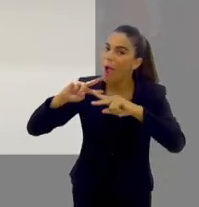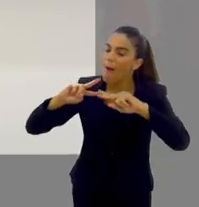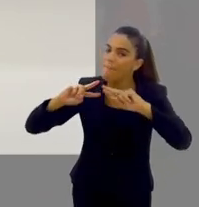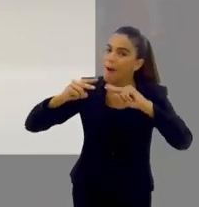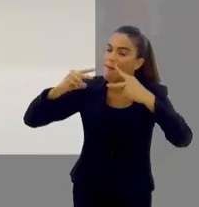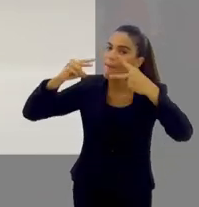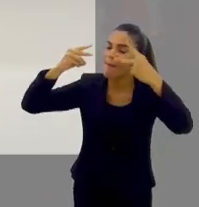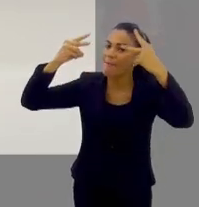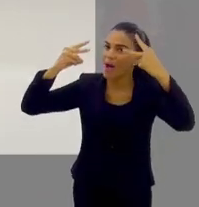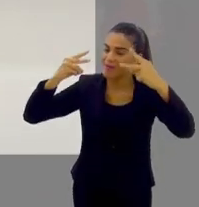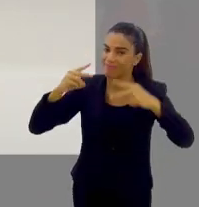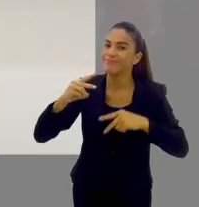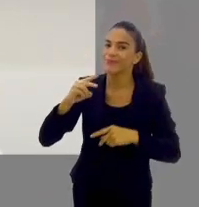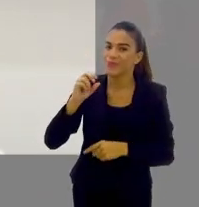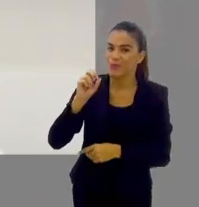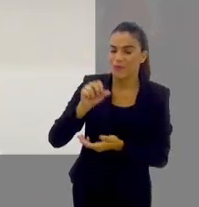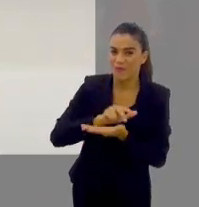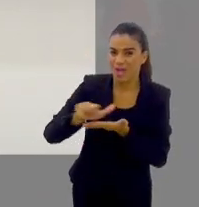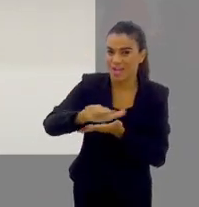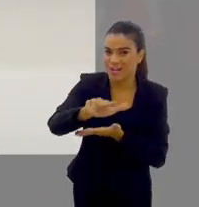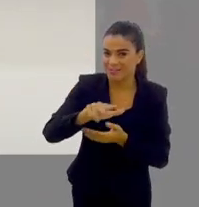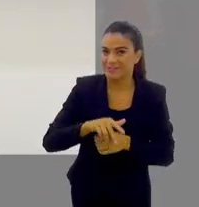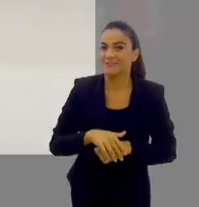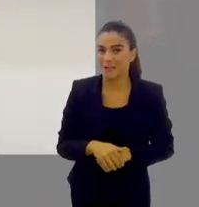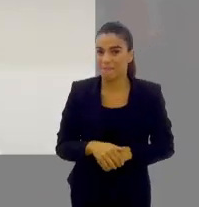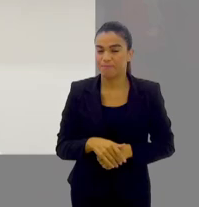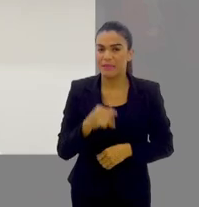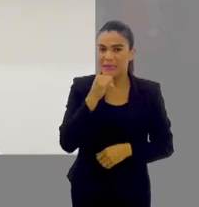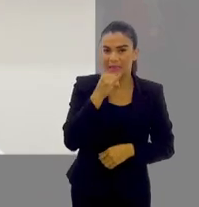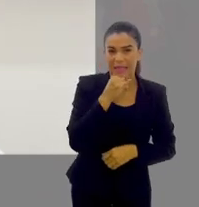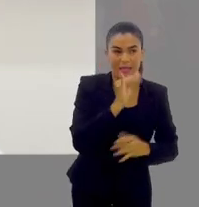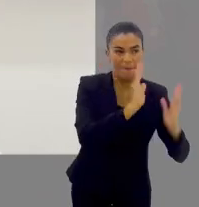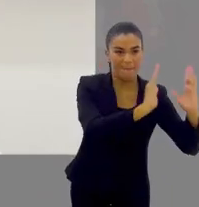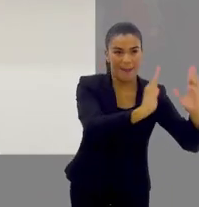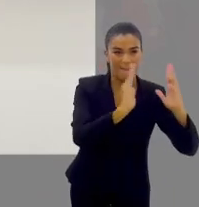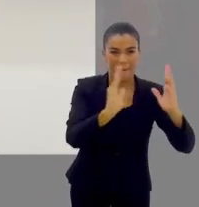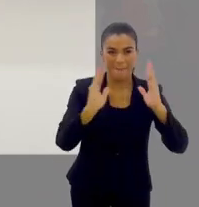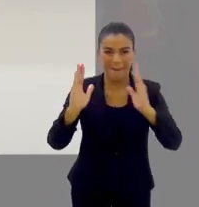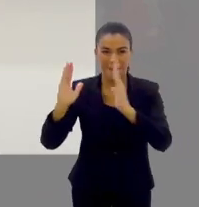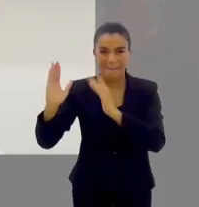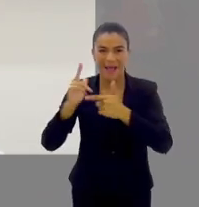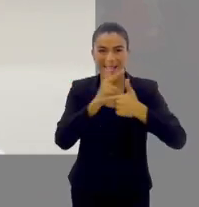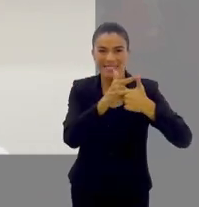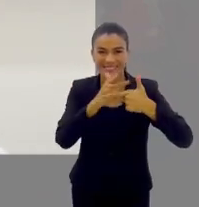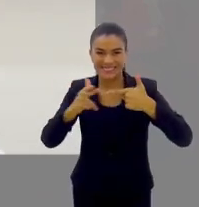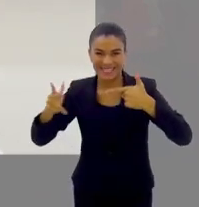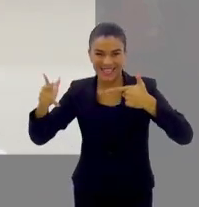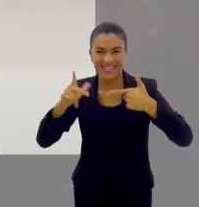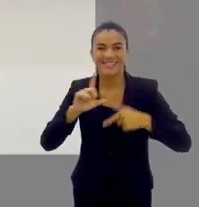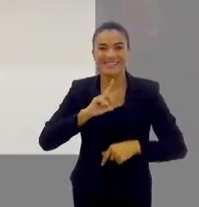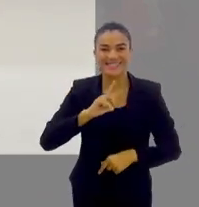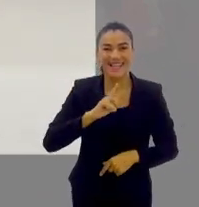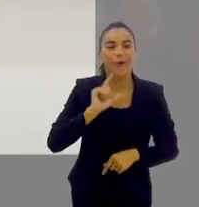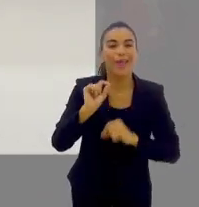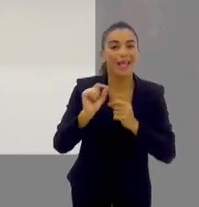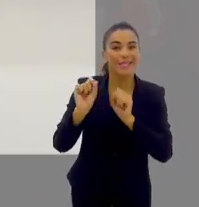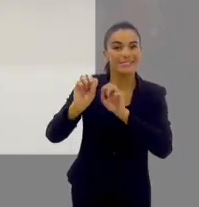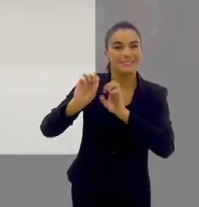do vírus, né? Quem acompanha séries e sabe que as séries ensinam muito sobre a vida, né? Eu tô vendo agora o The Last of